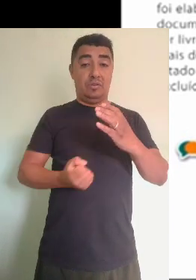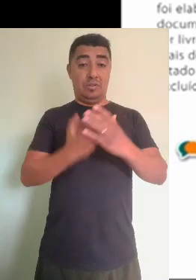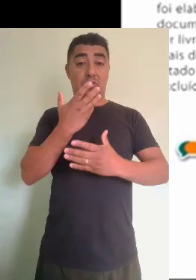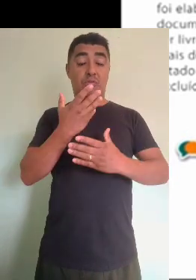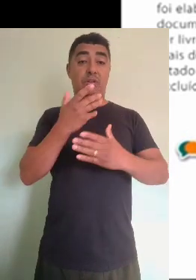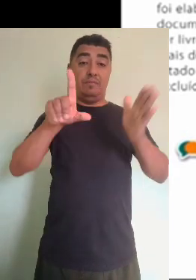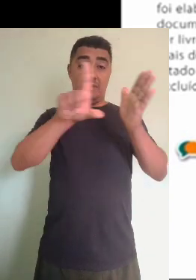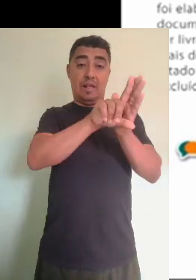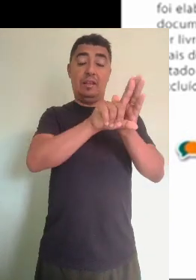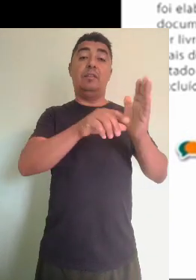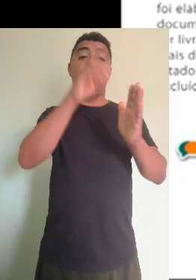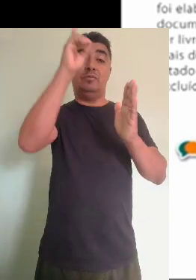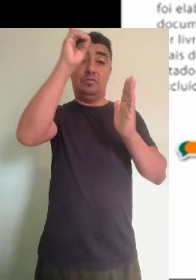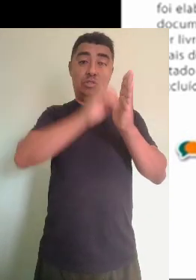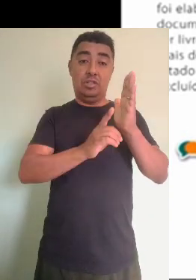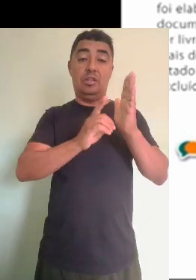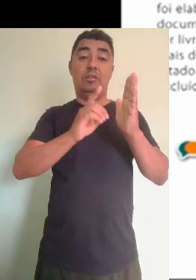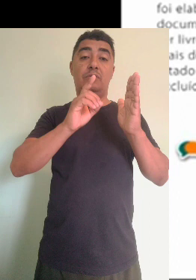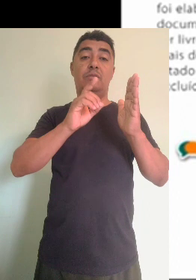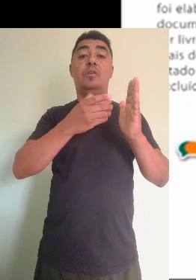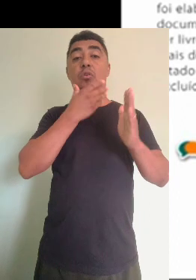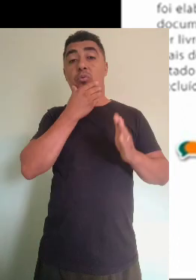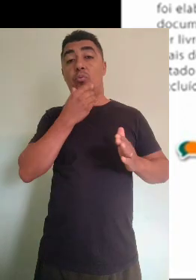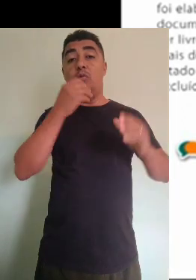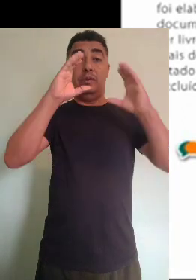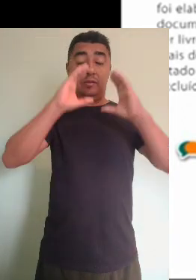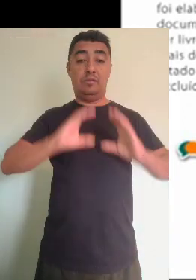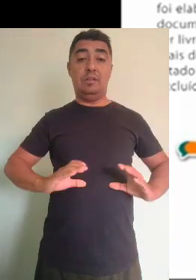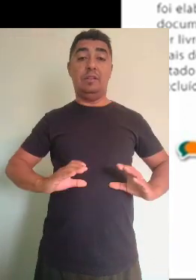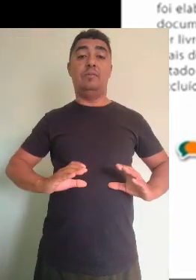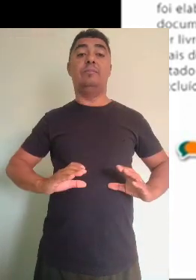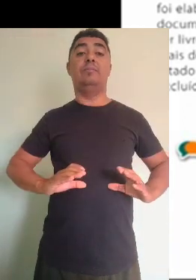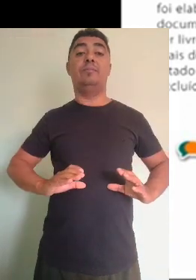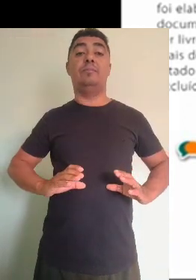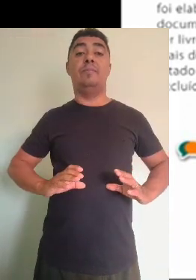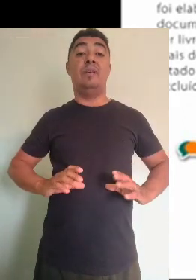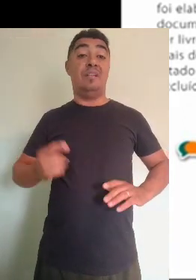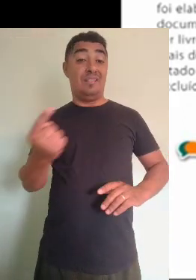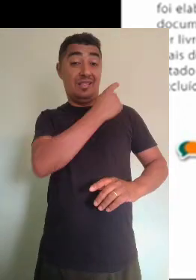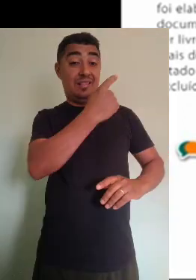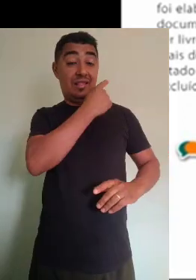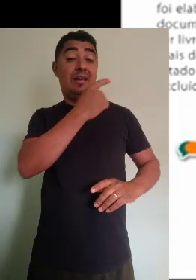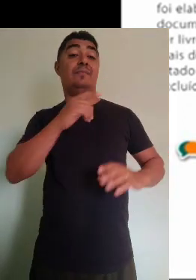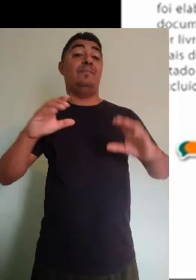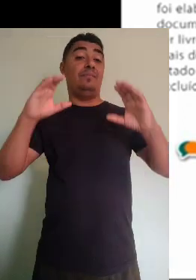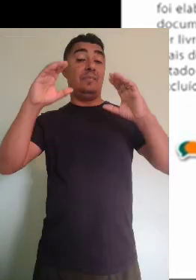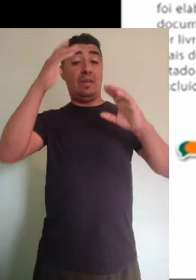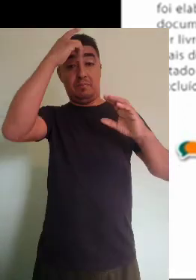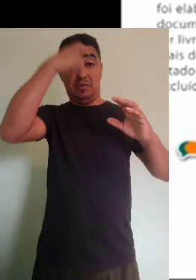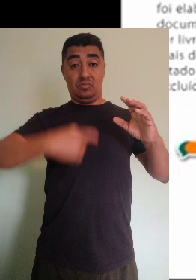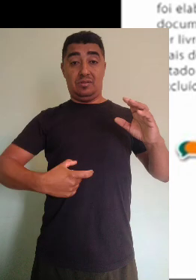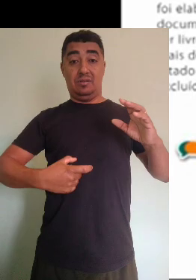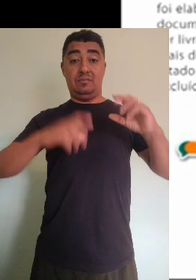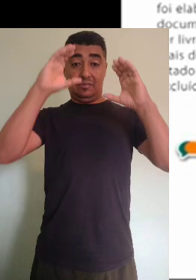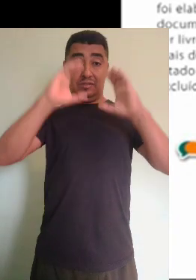Cidadão. Esse documento tratava da cidadania. Naquela época, ser cidadão significava